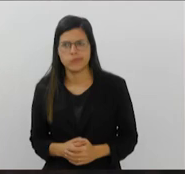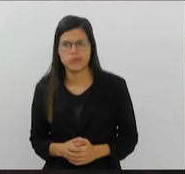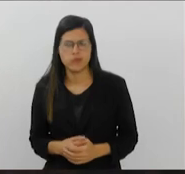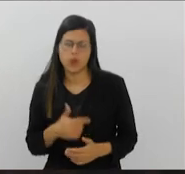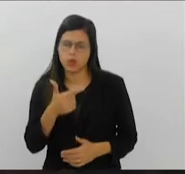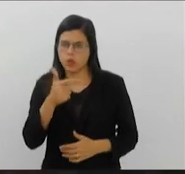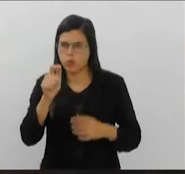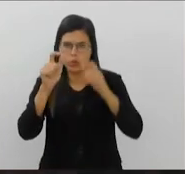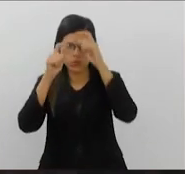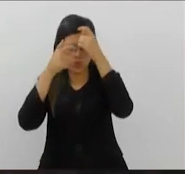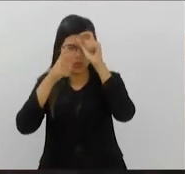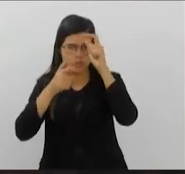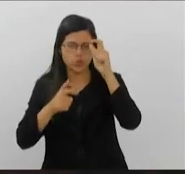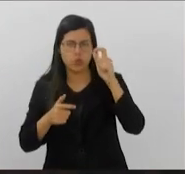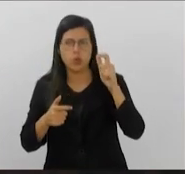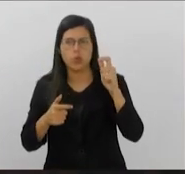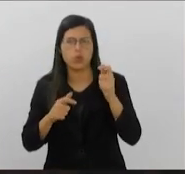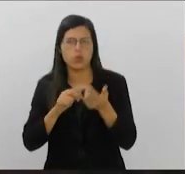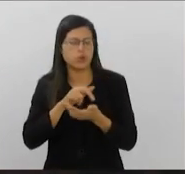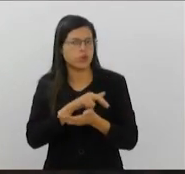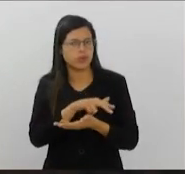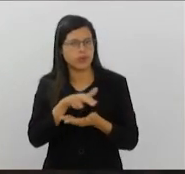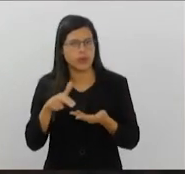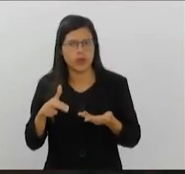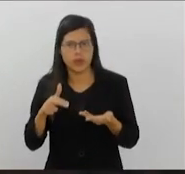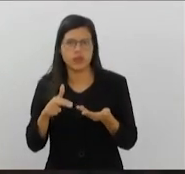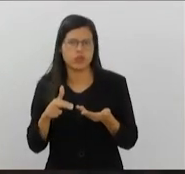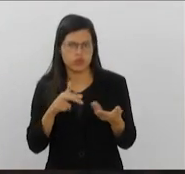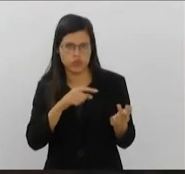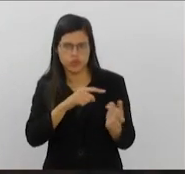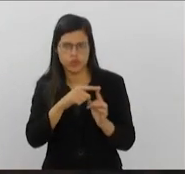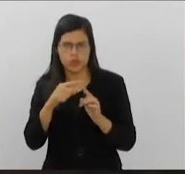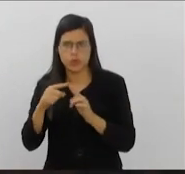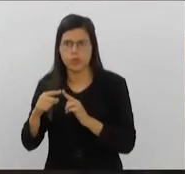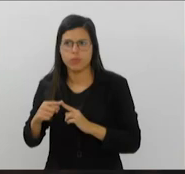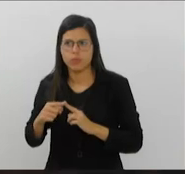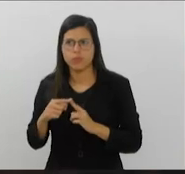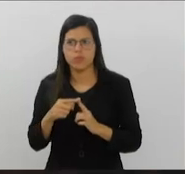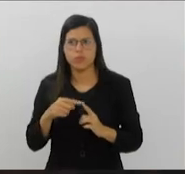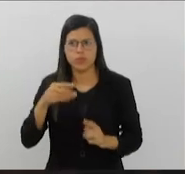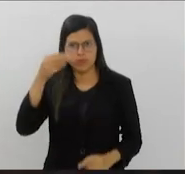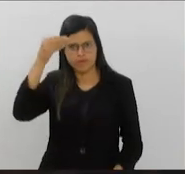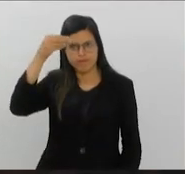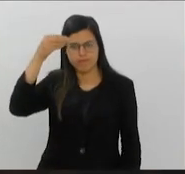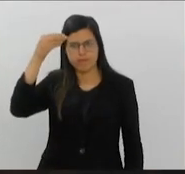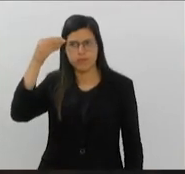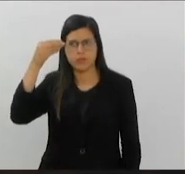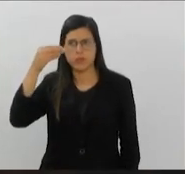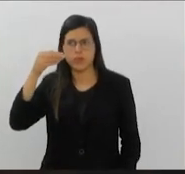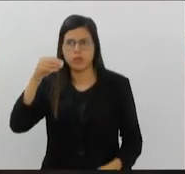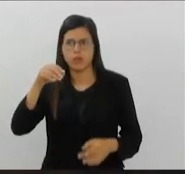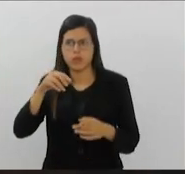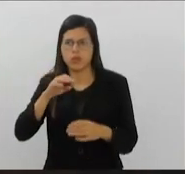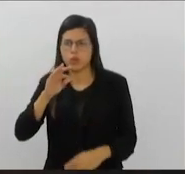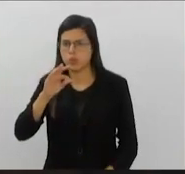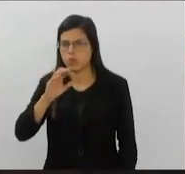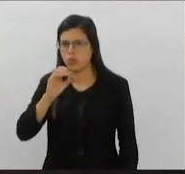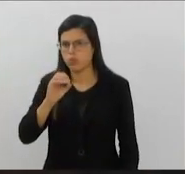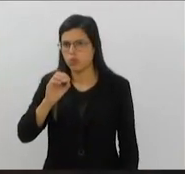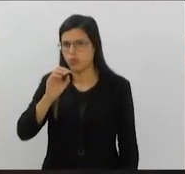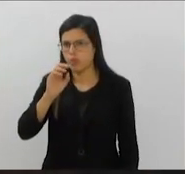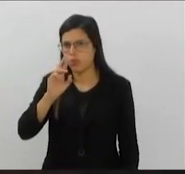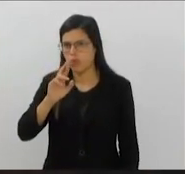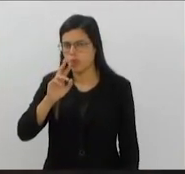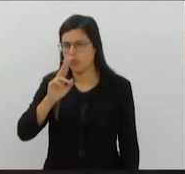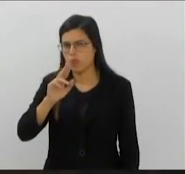esquizofrenia, enfim, com diversos tipos de transtornos neuropsiquiátricos, o direito, síndrome de Tourette, o direito